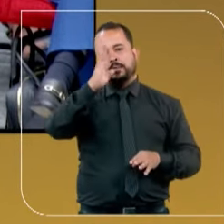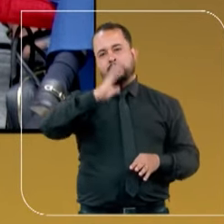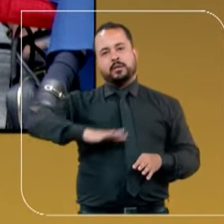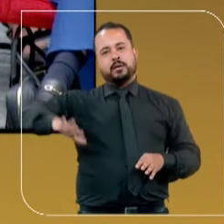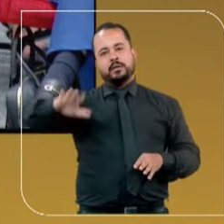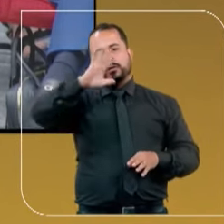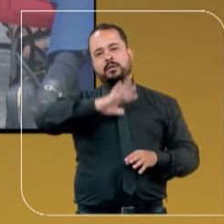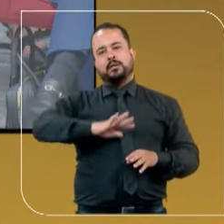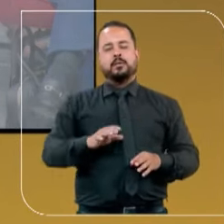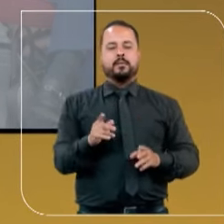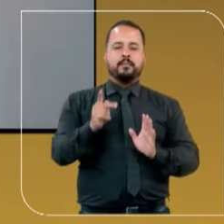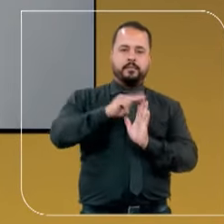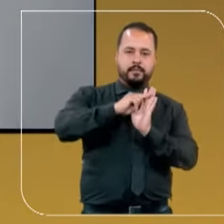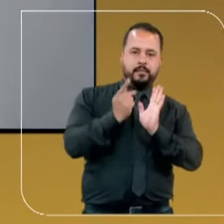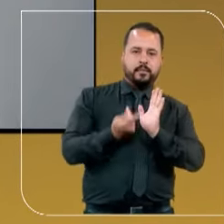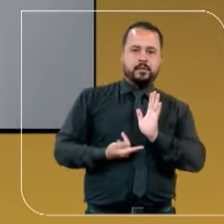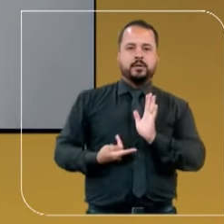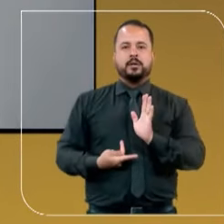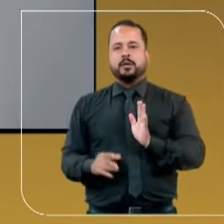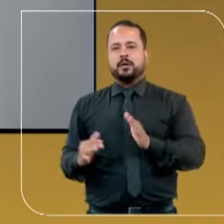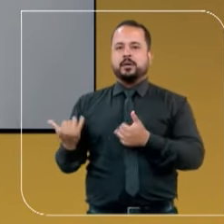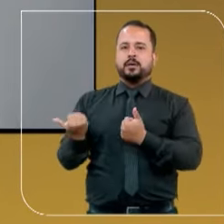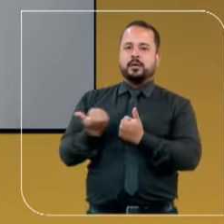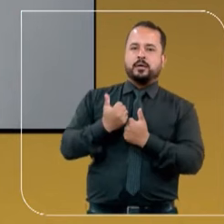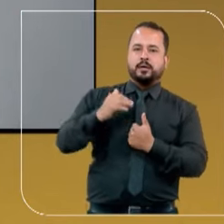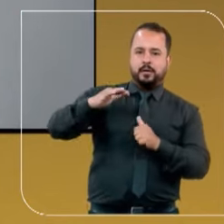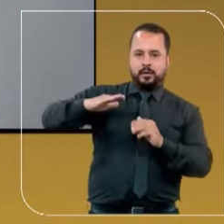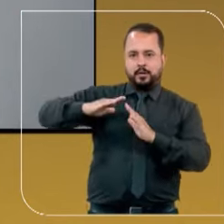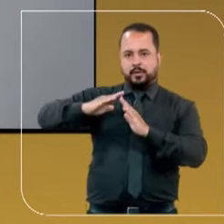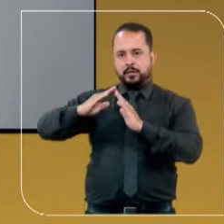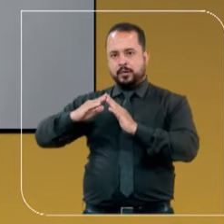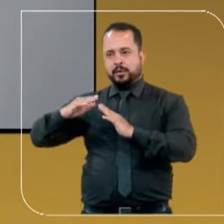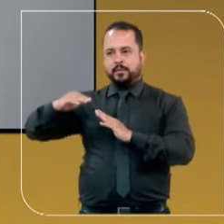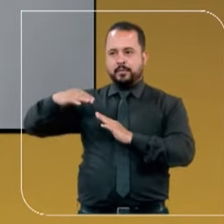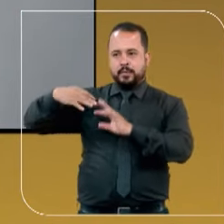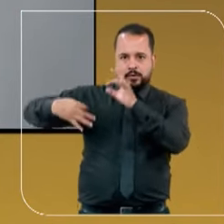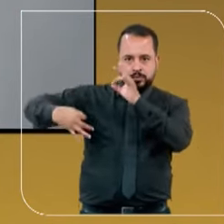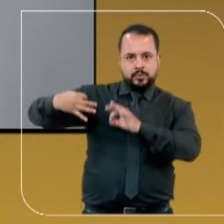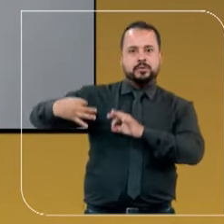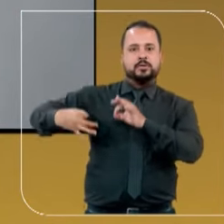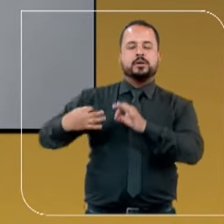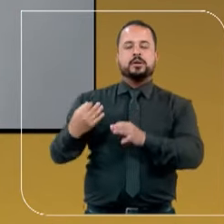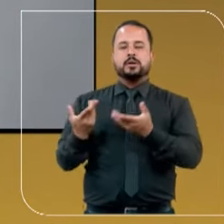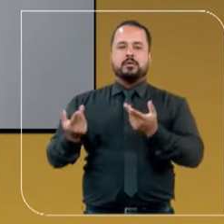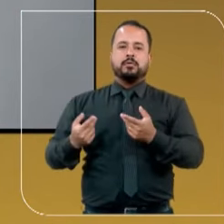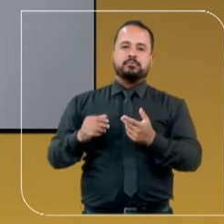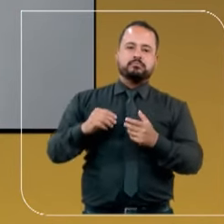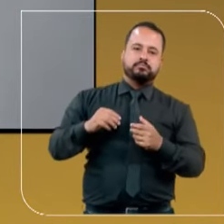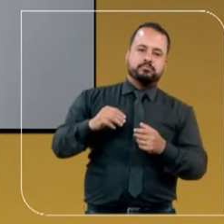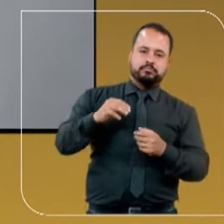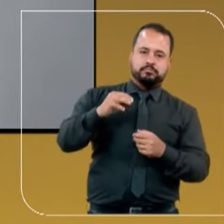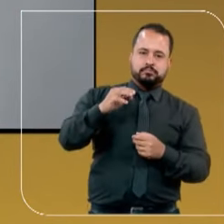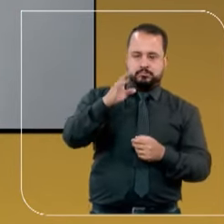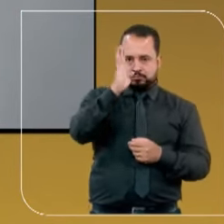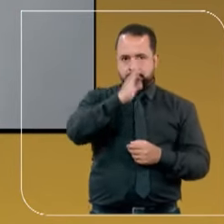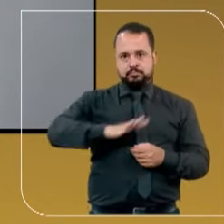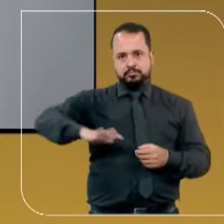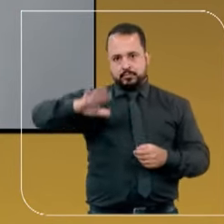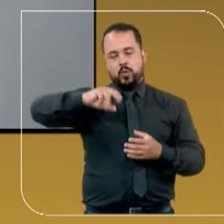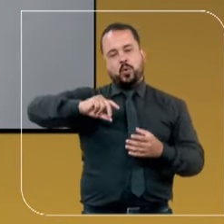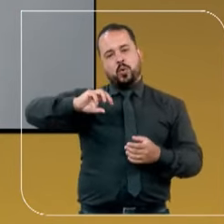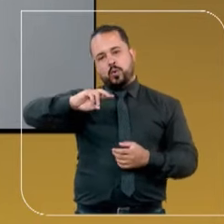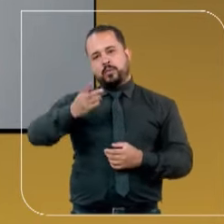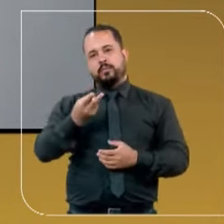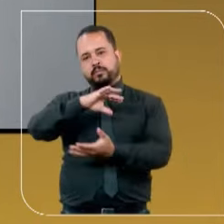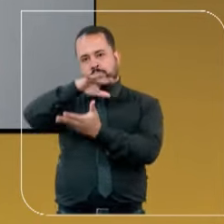parcerias com as diversas escolas de magistratura, sejam elas federais, estaduais ou internacionais, serão continuados,